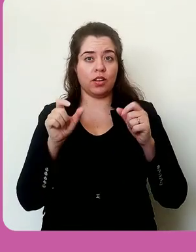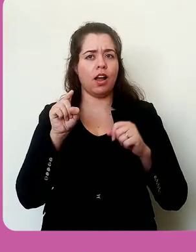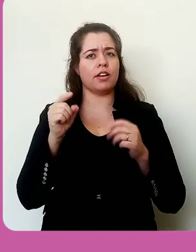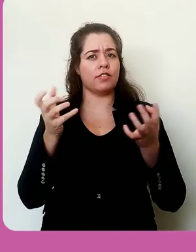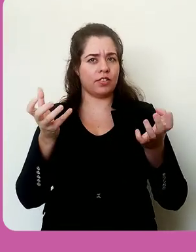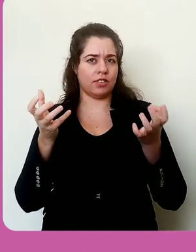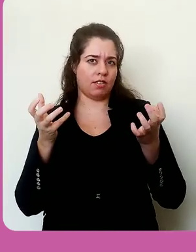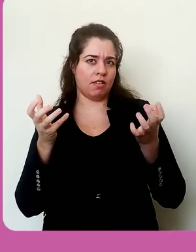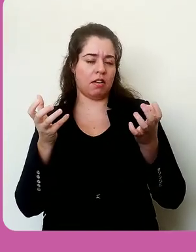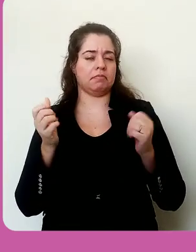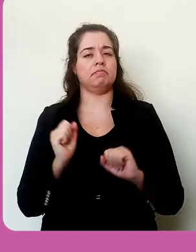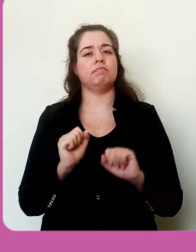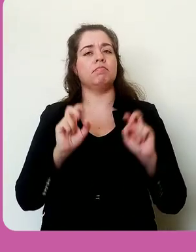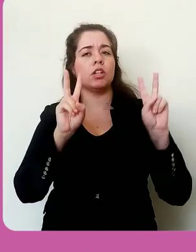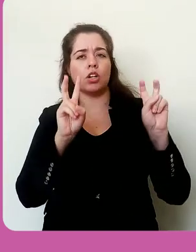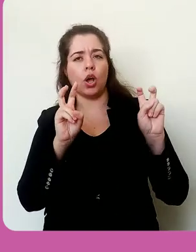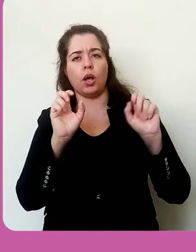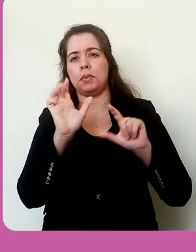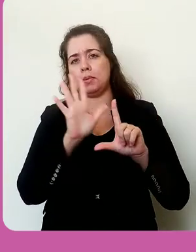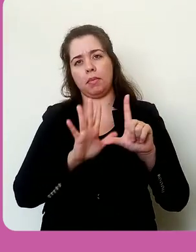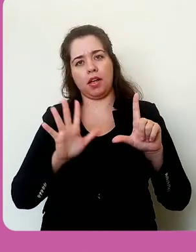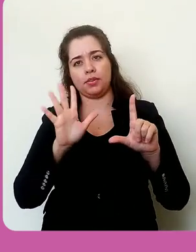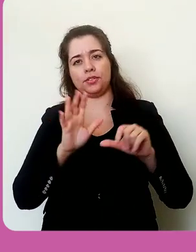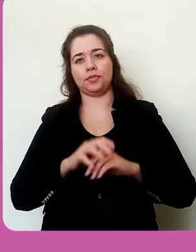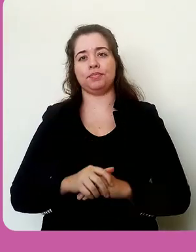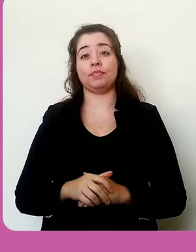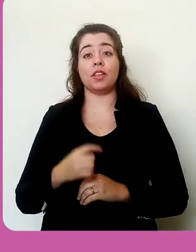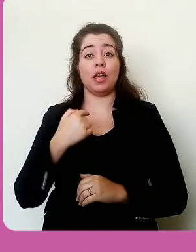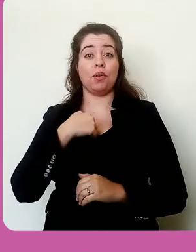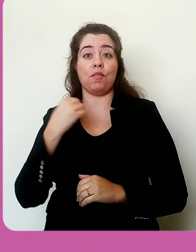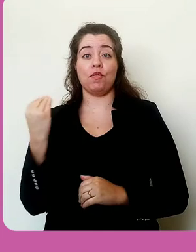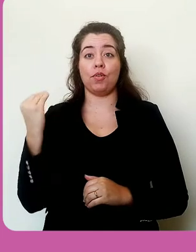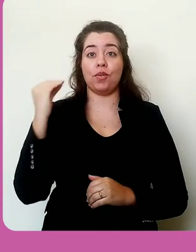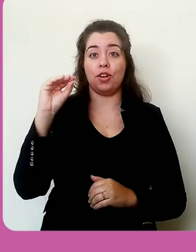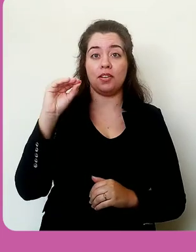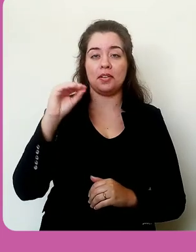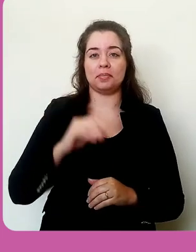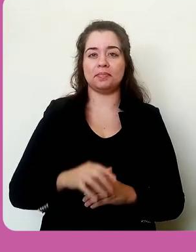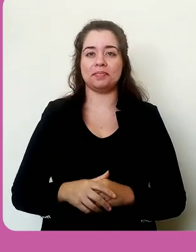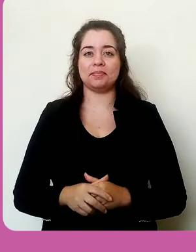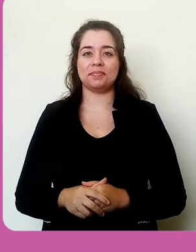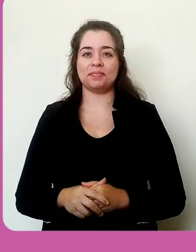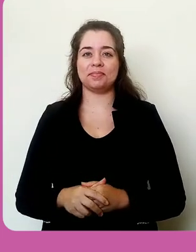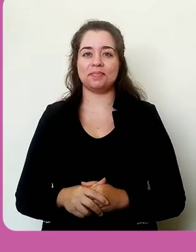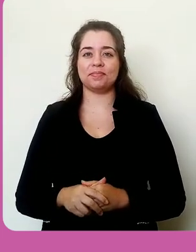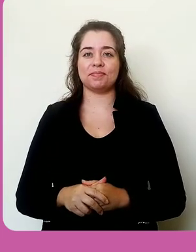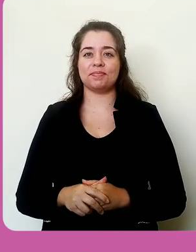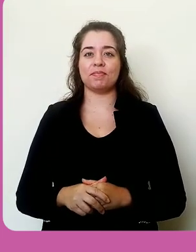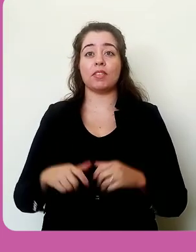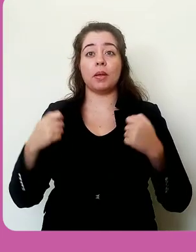gostaria. E eu vou colocar aqui, Então, para colocar aqui, eu preciso clicar em Editar.